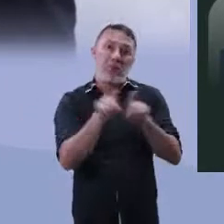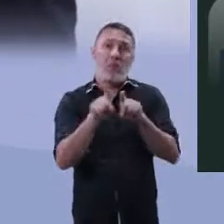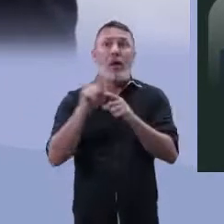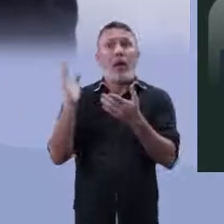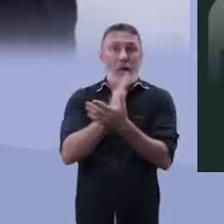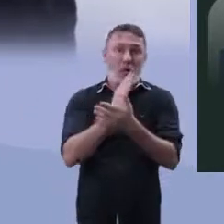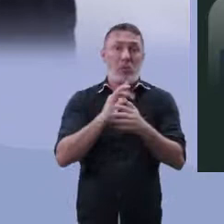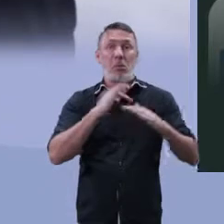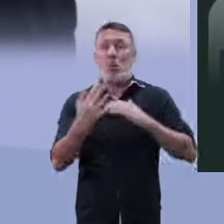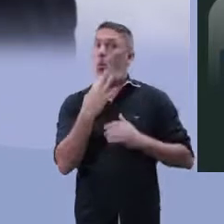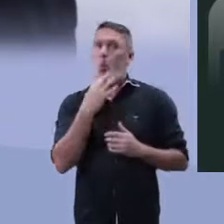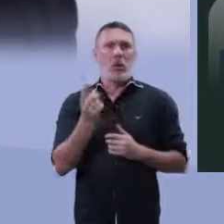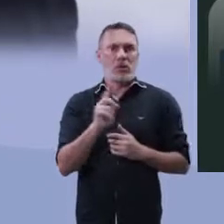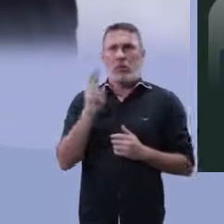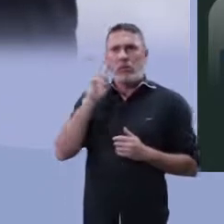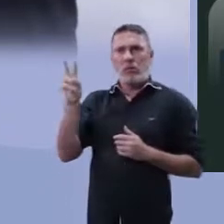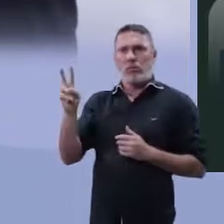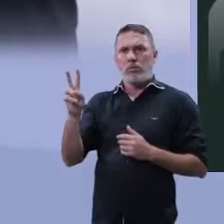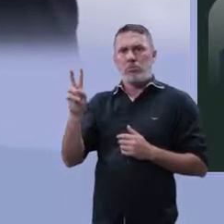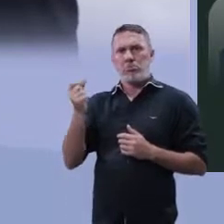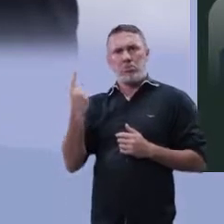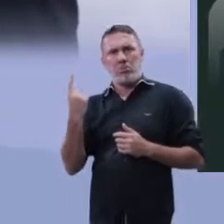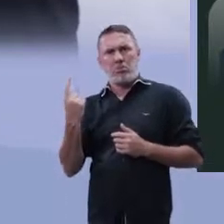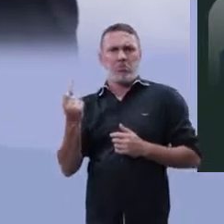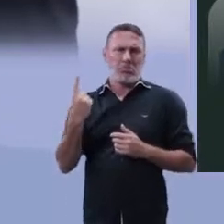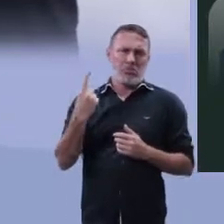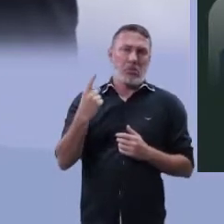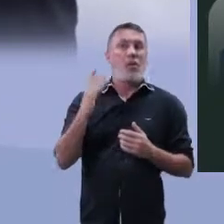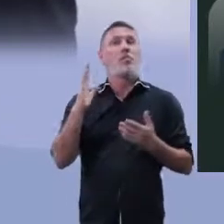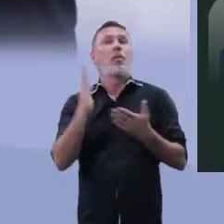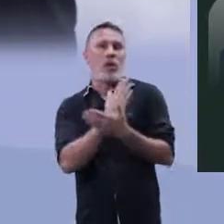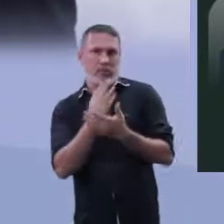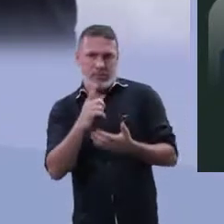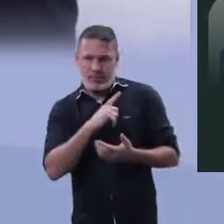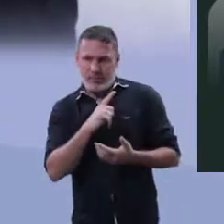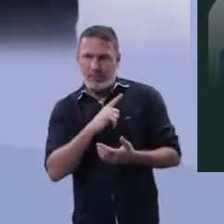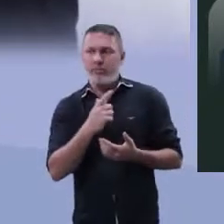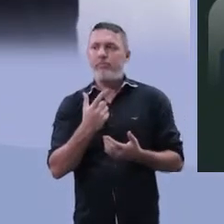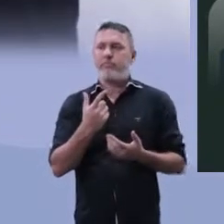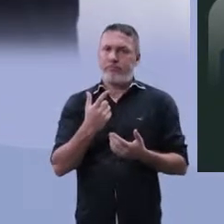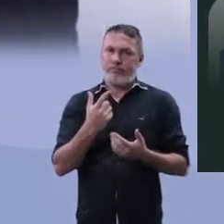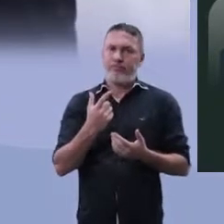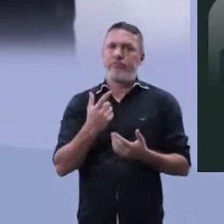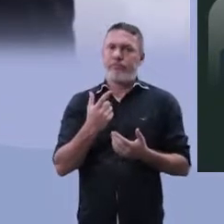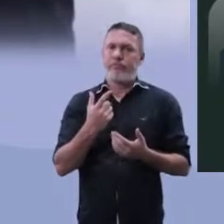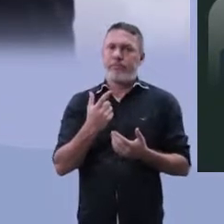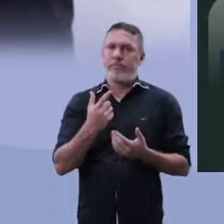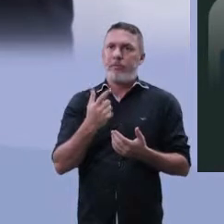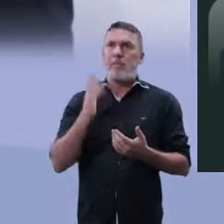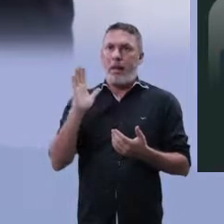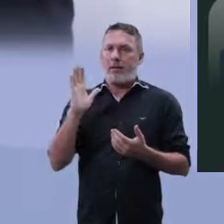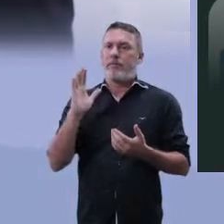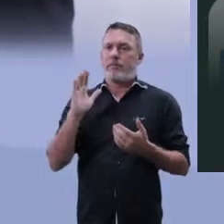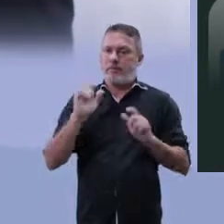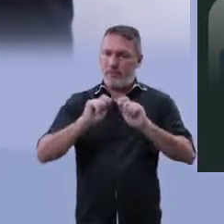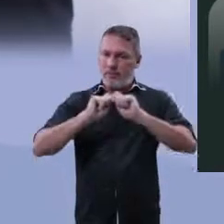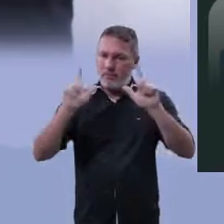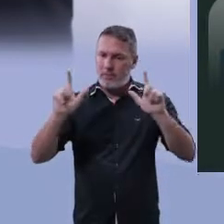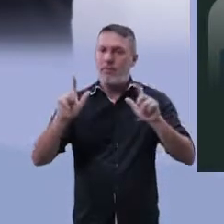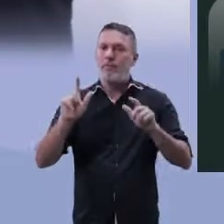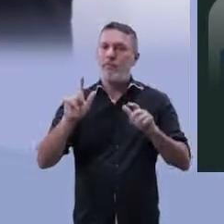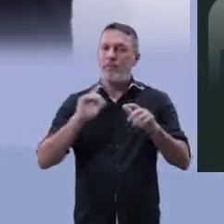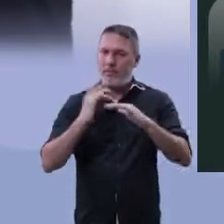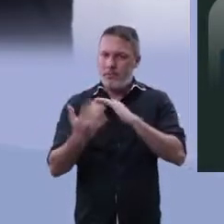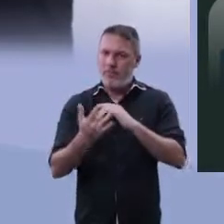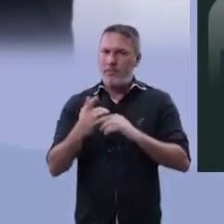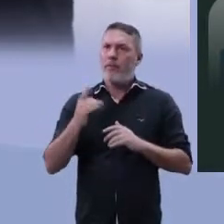da presença de redes que provavelmente também nós não conhecemos, né? Mas, de qualquer maneira, estão aí,